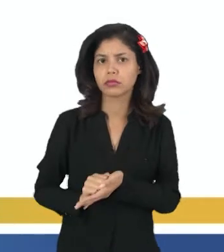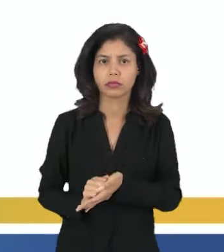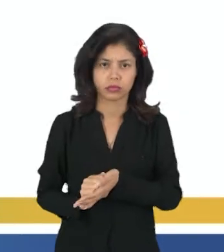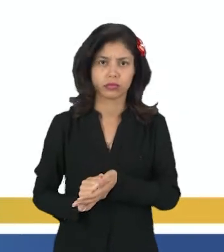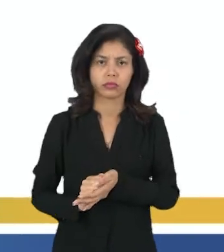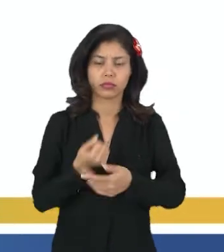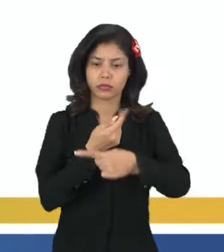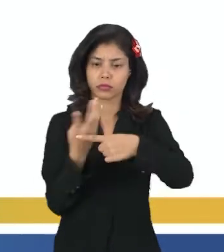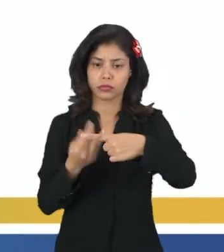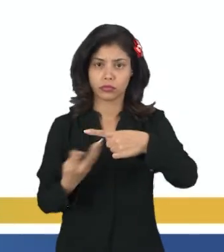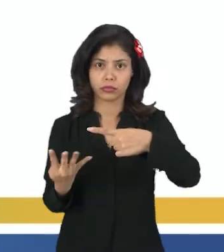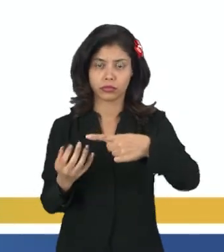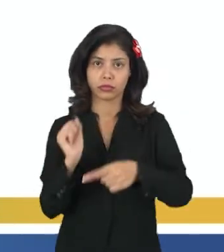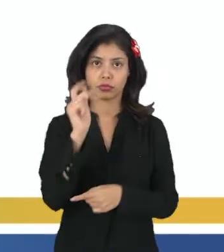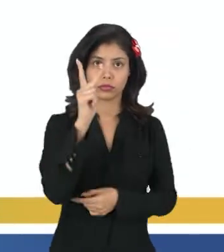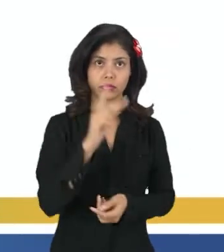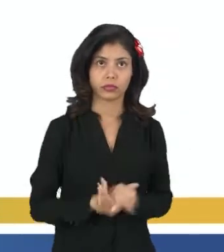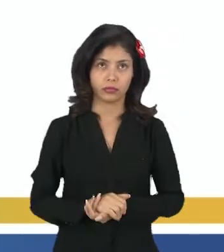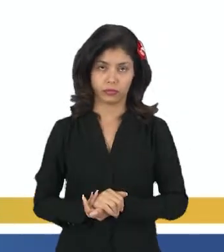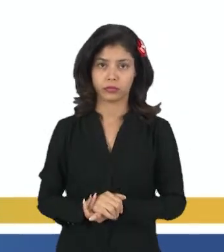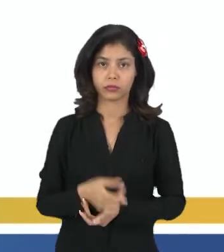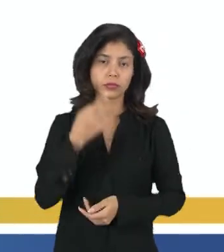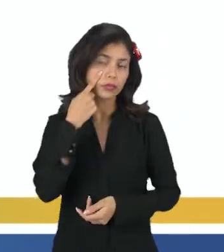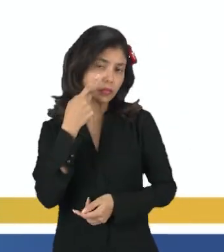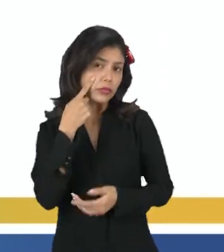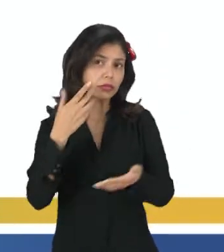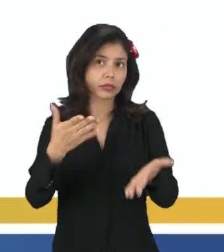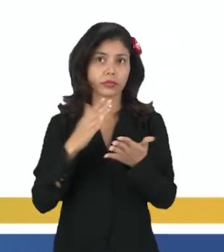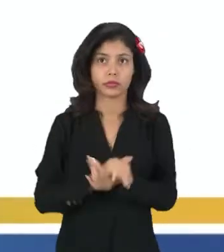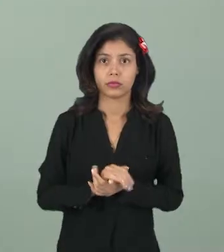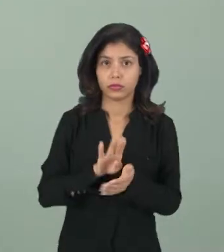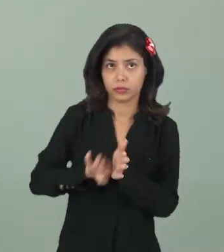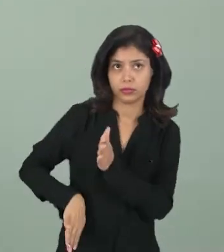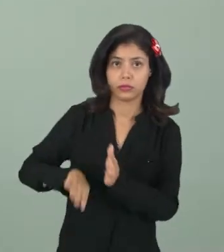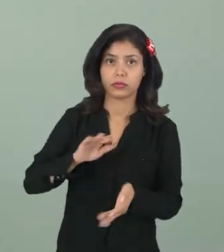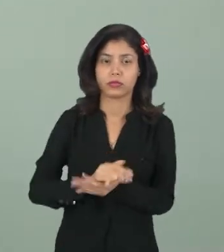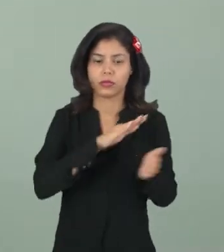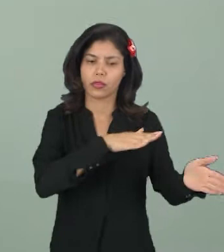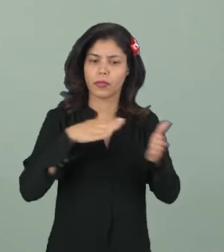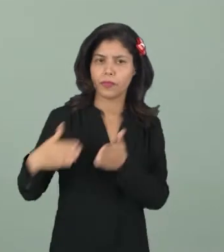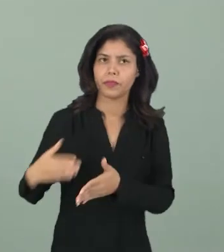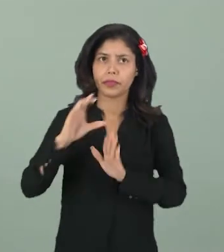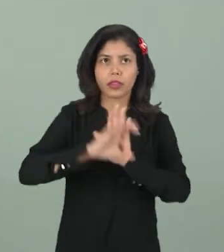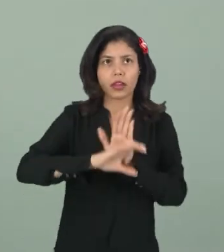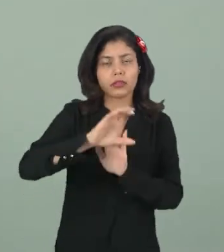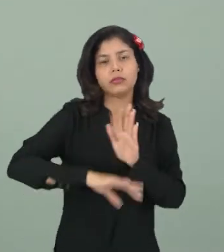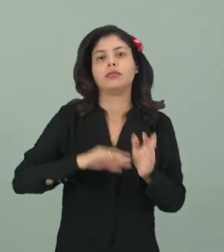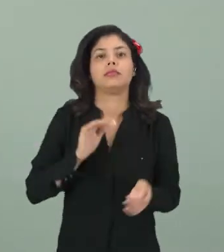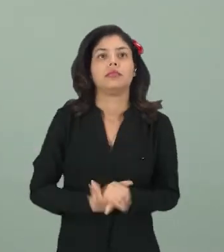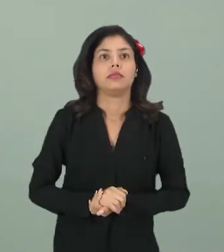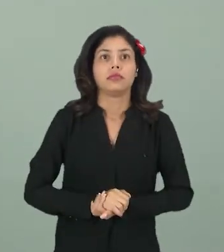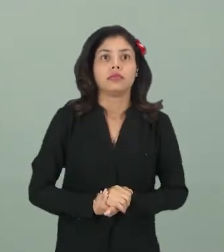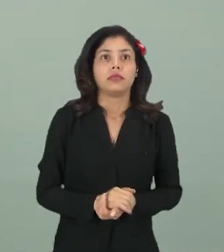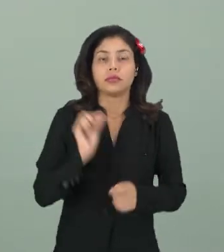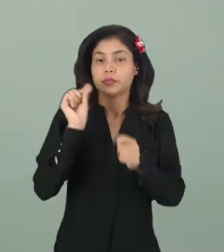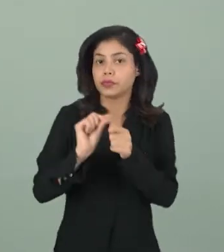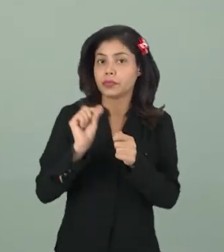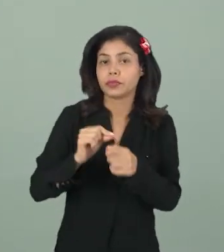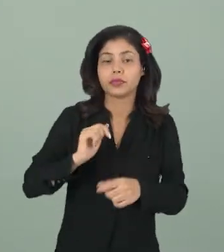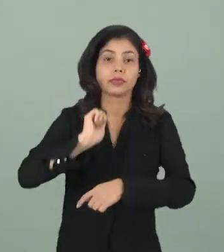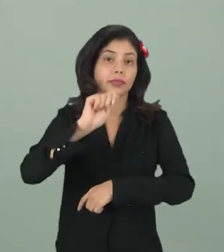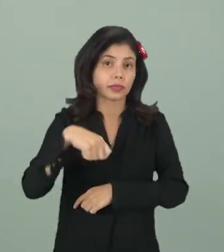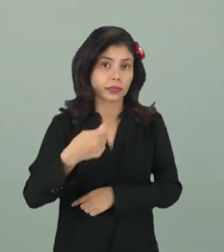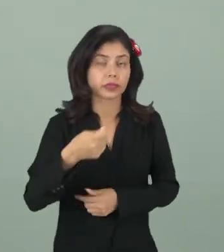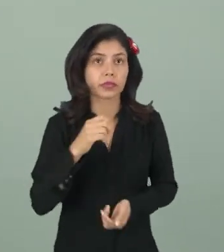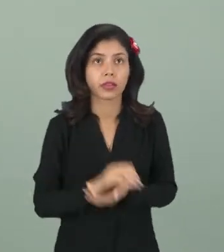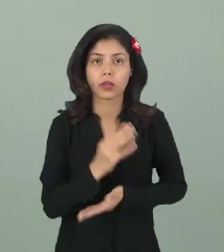na forma de fração tá ok o que nós vimos tirando essa parte conceitual né a forma do